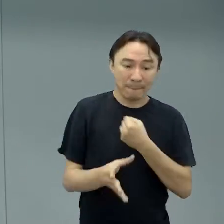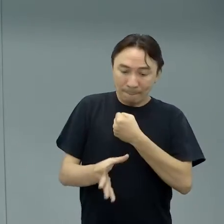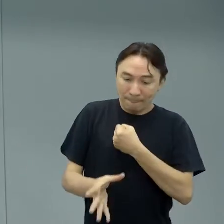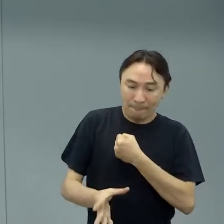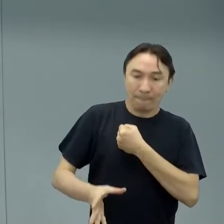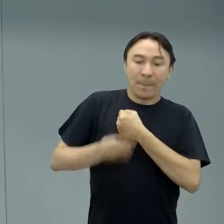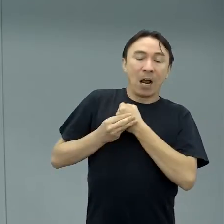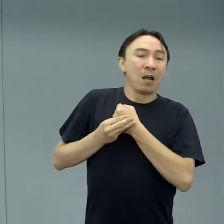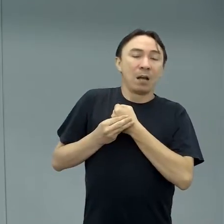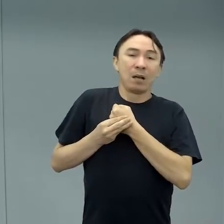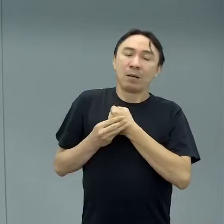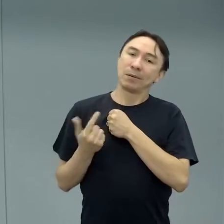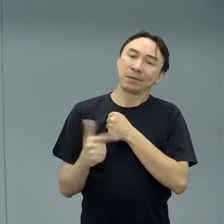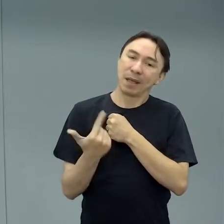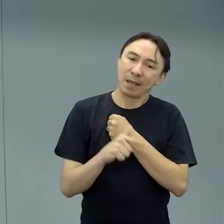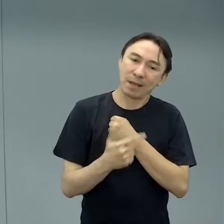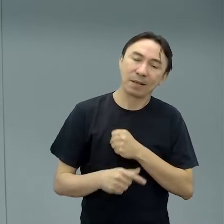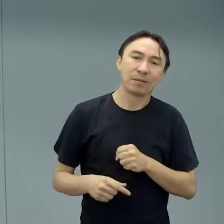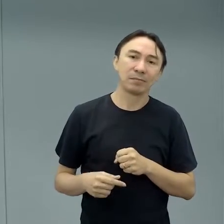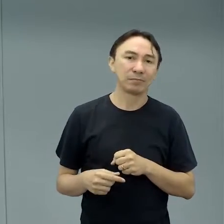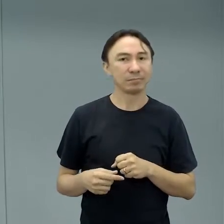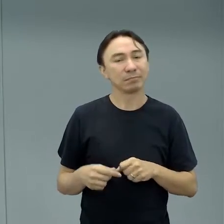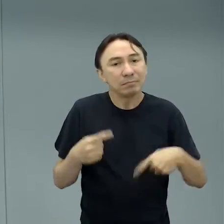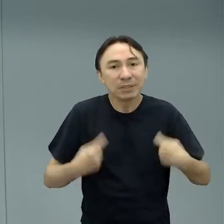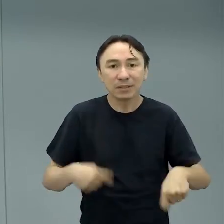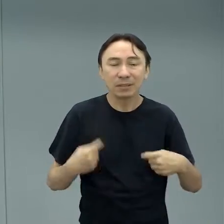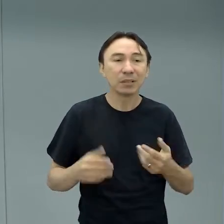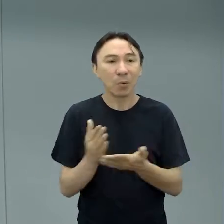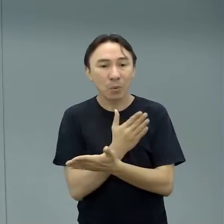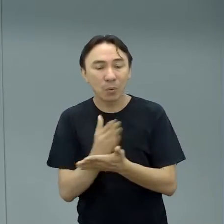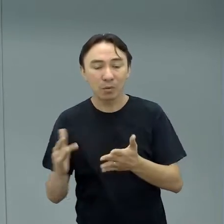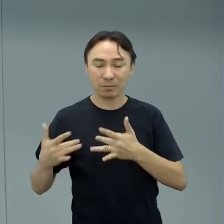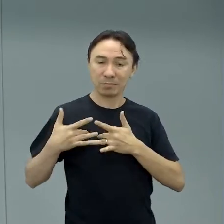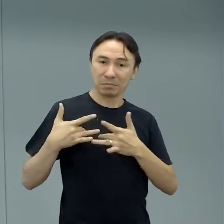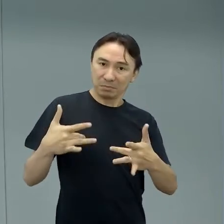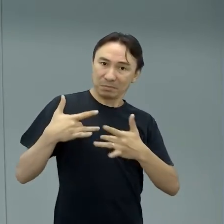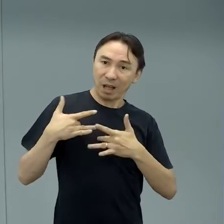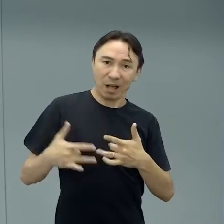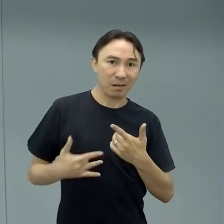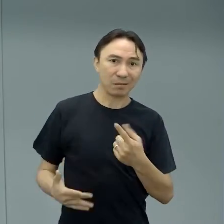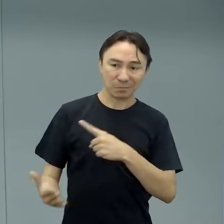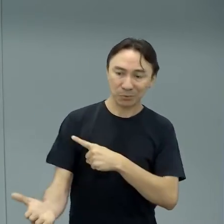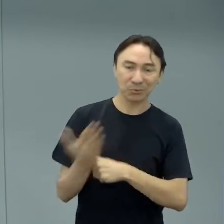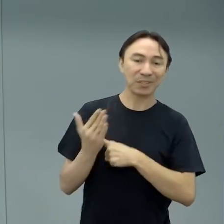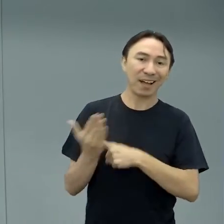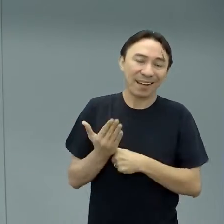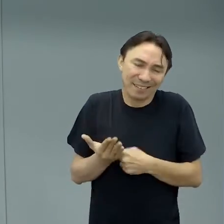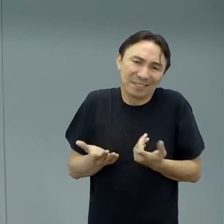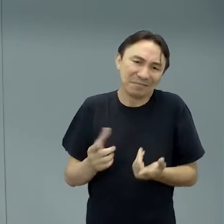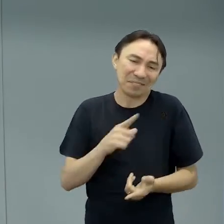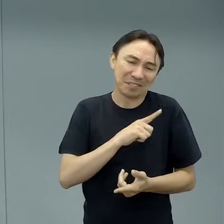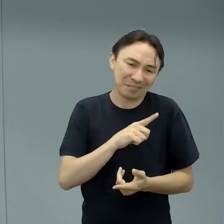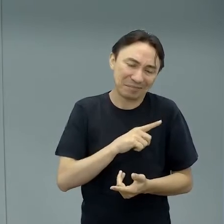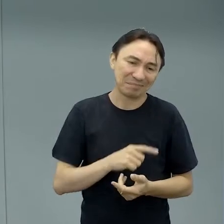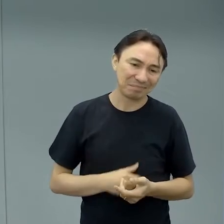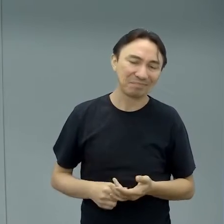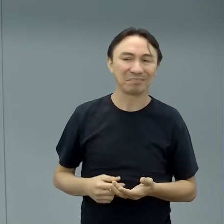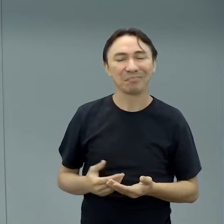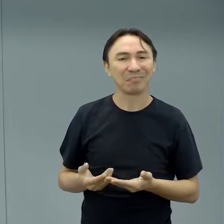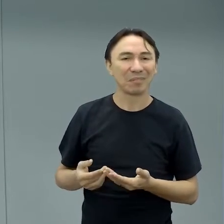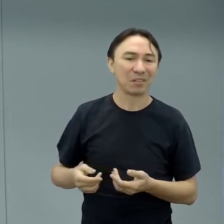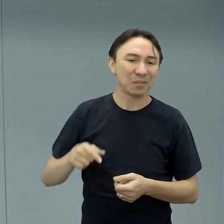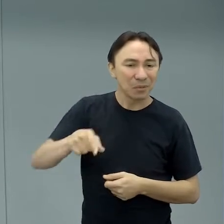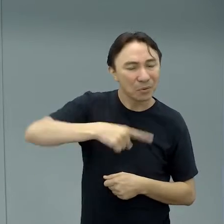dessas pessoas voluntárias, muitas vezes, que nos ajudam em sala de aula. Então, por exemplo, você me falou, nós viemos juntas, né,